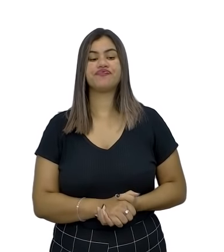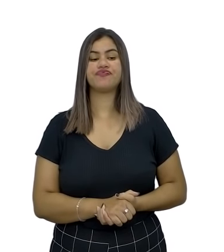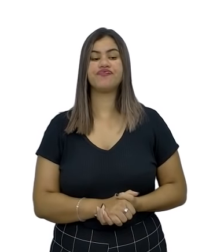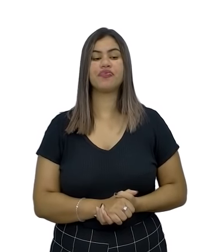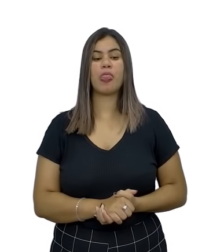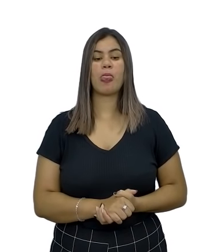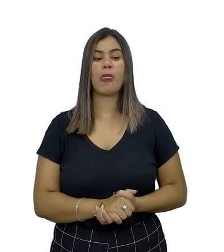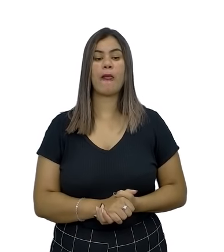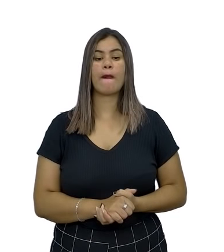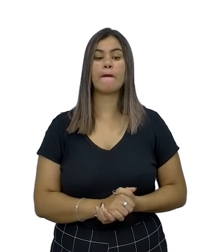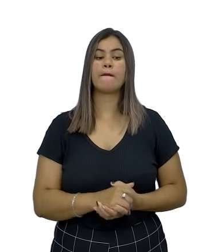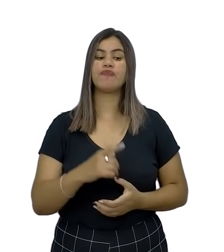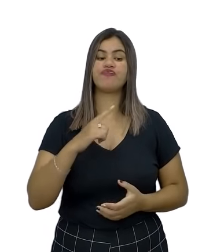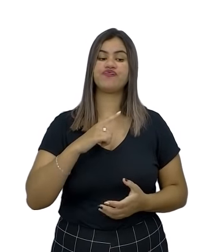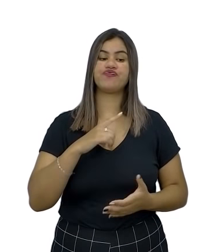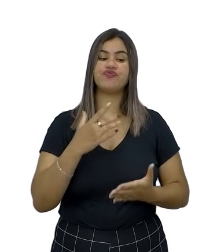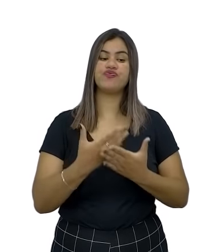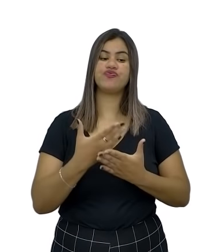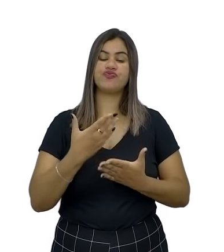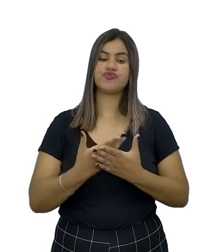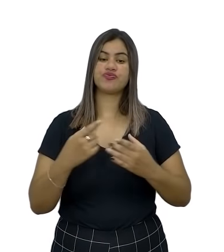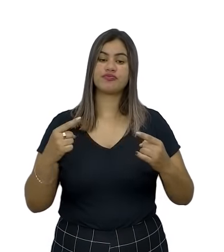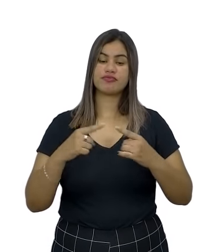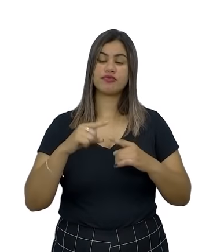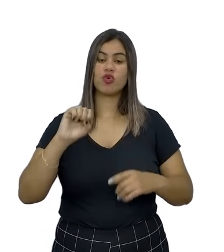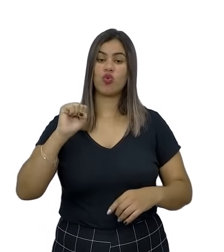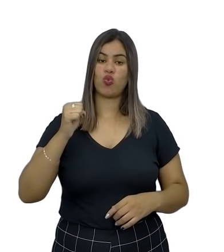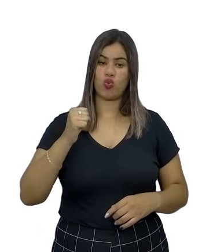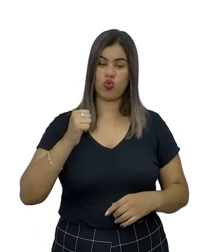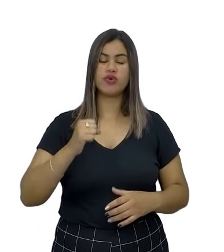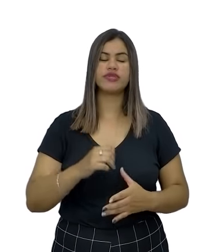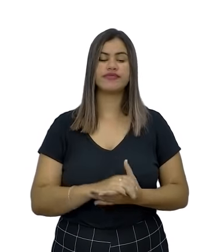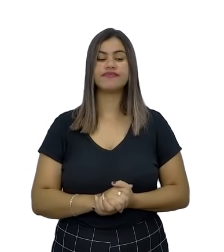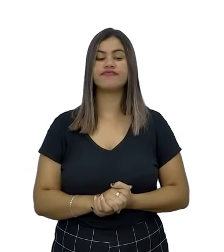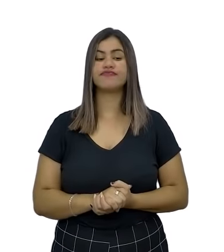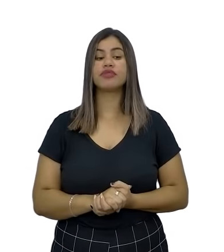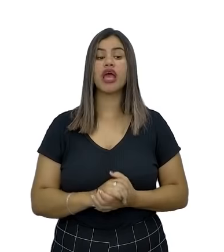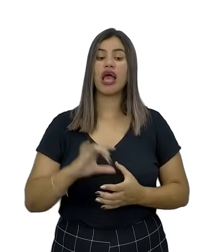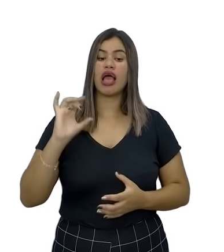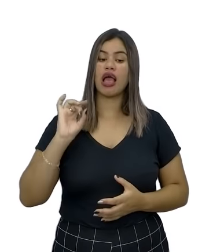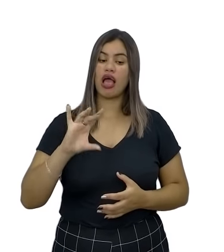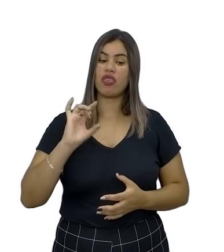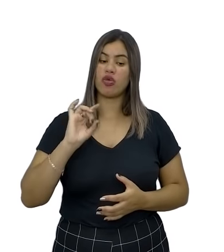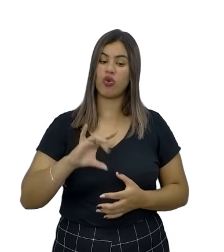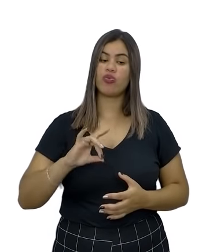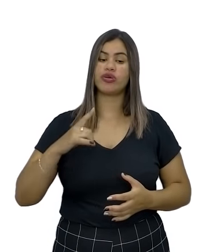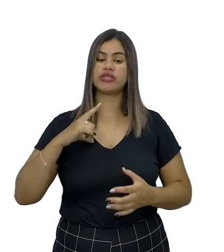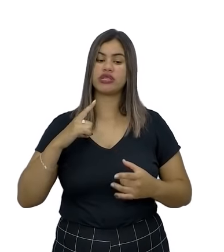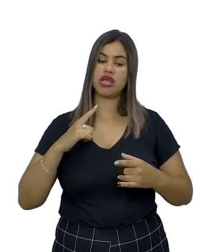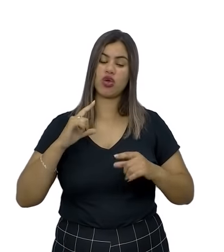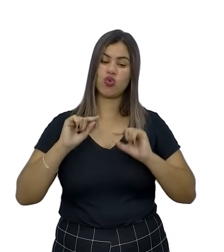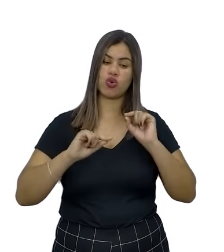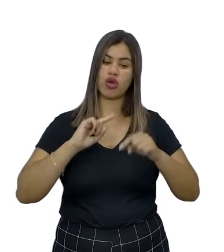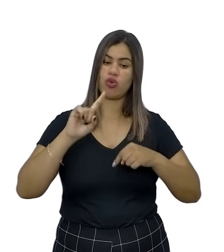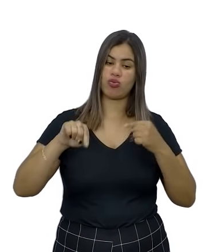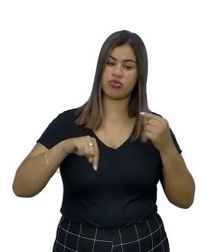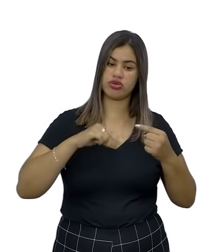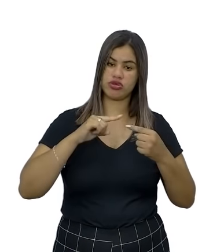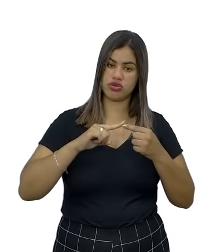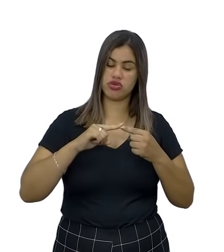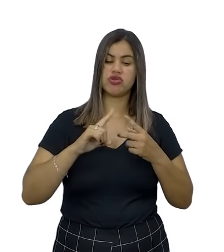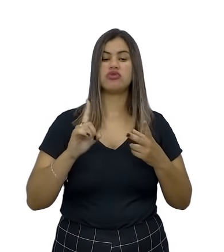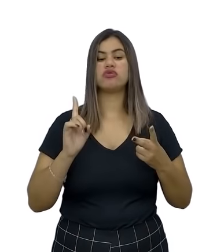num formato de 8 aulas. E essas aulas têm os seus objetivos, tem como eu posso organizar a